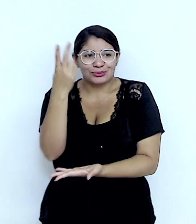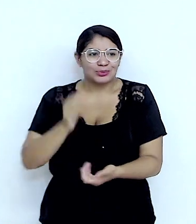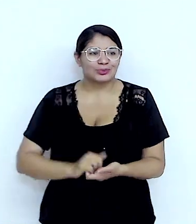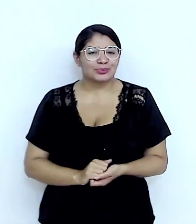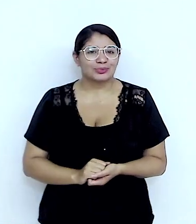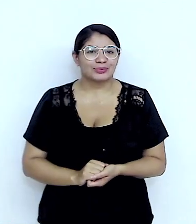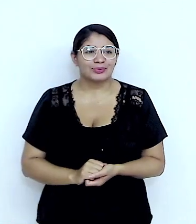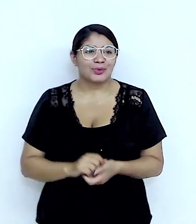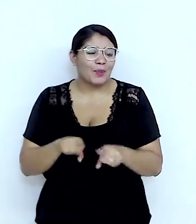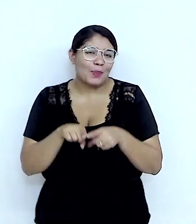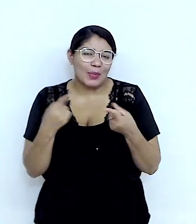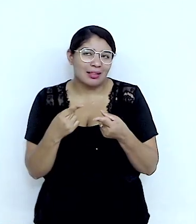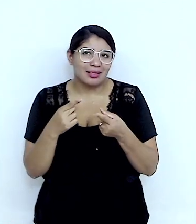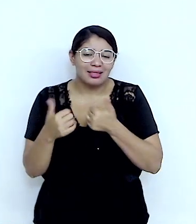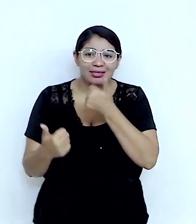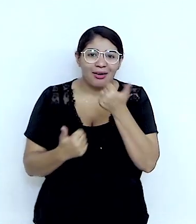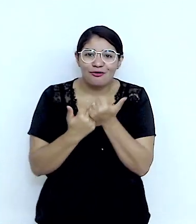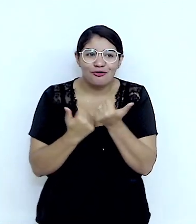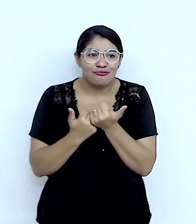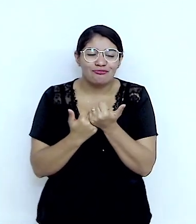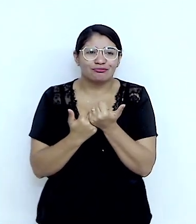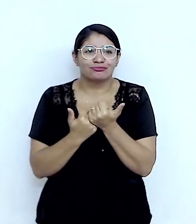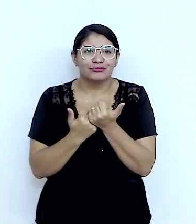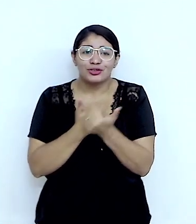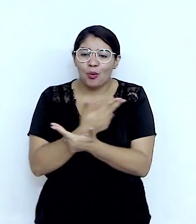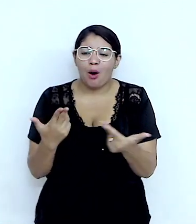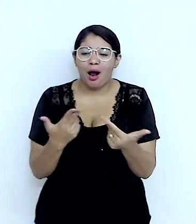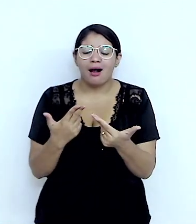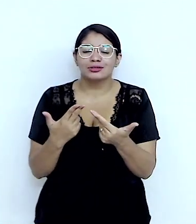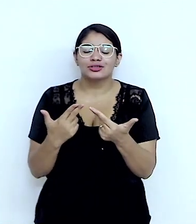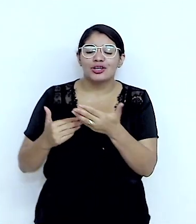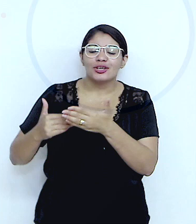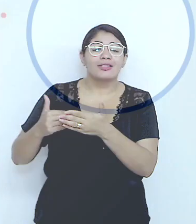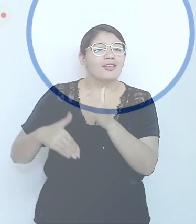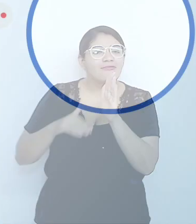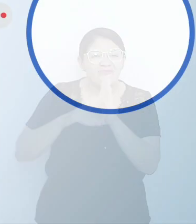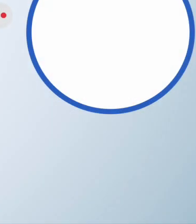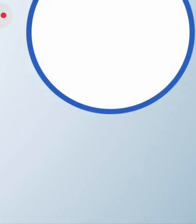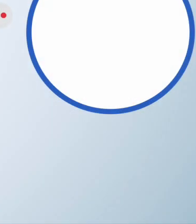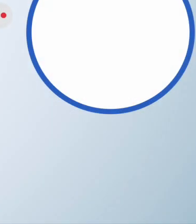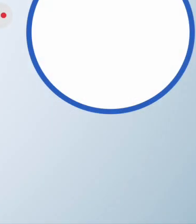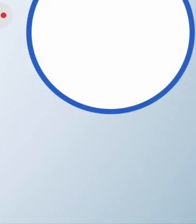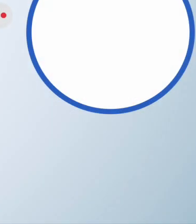mais para adequados o grau de desenvolvimento dos nossos